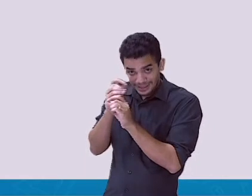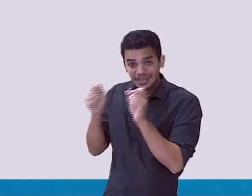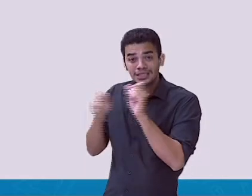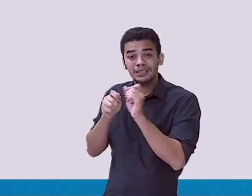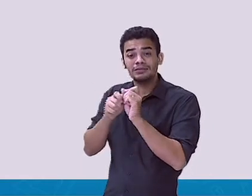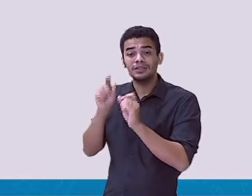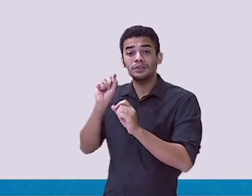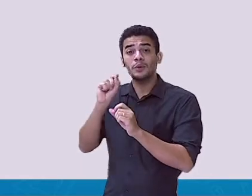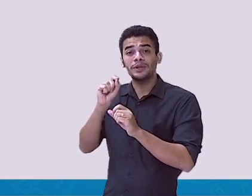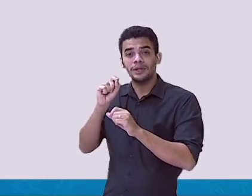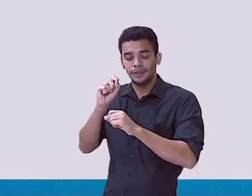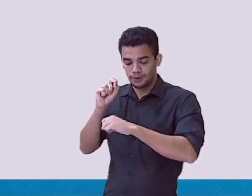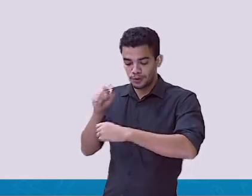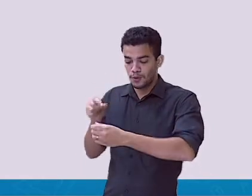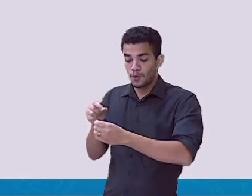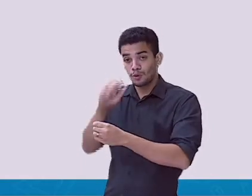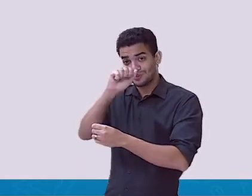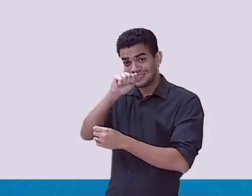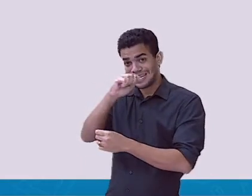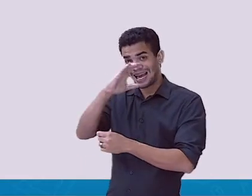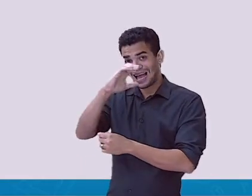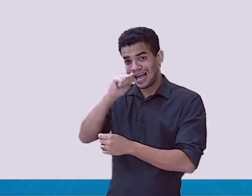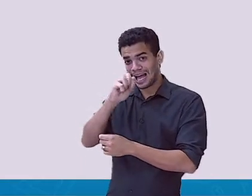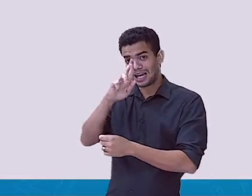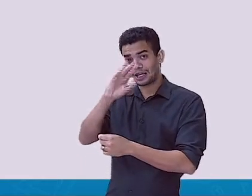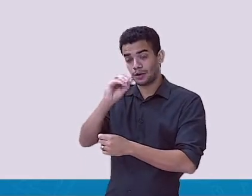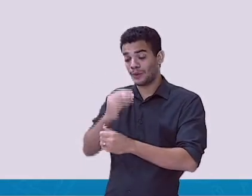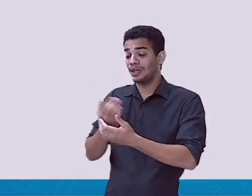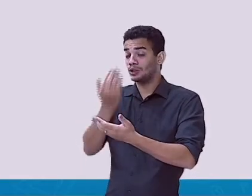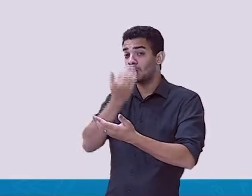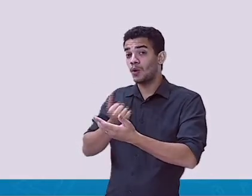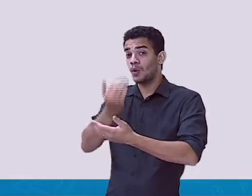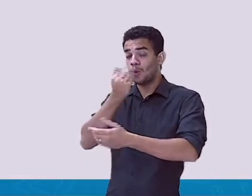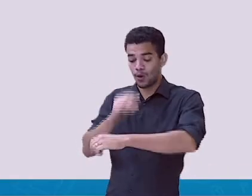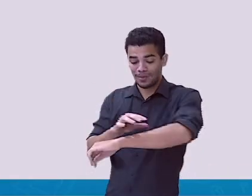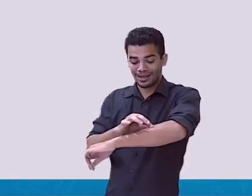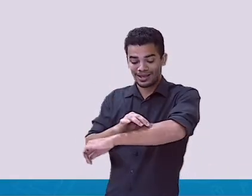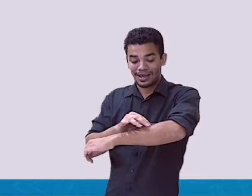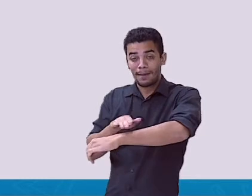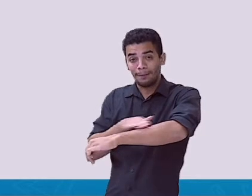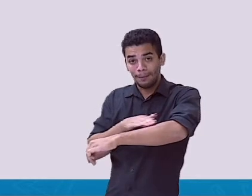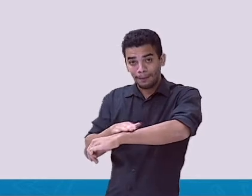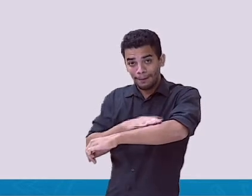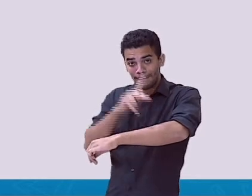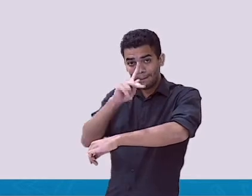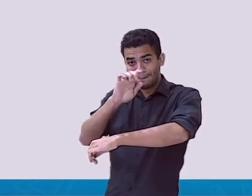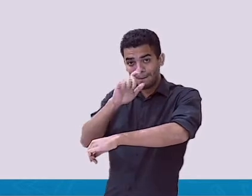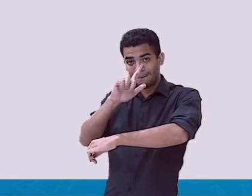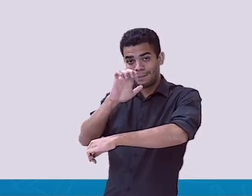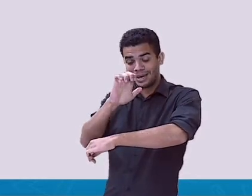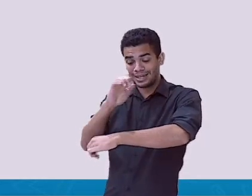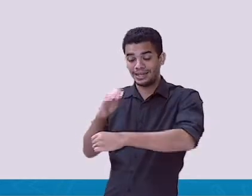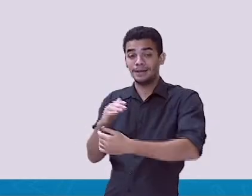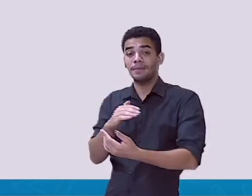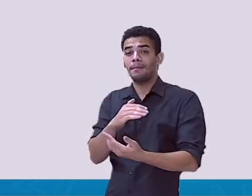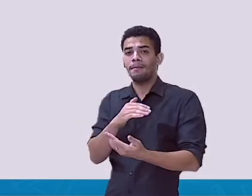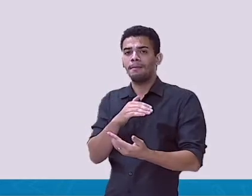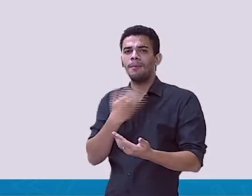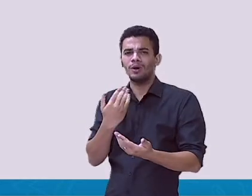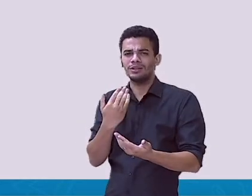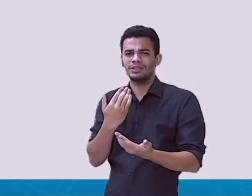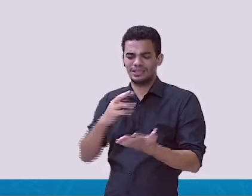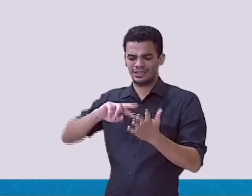no sofá, no colchão da cama, se a gente não tiver o cuidado de estar sempre batendo, botando no